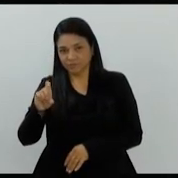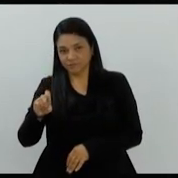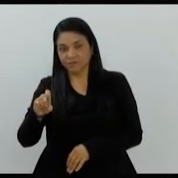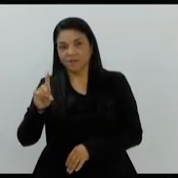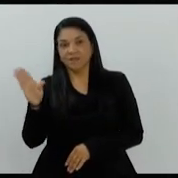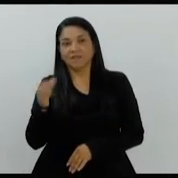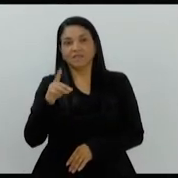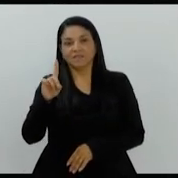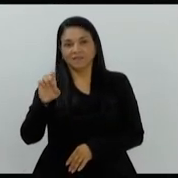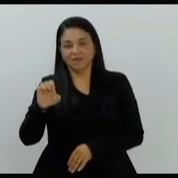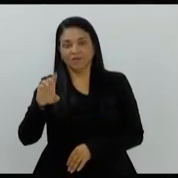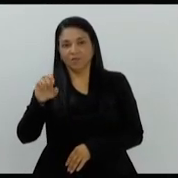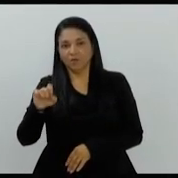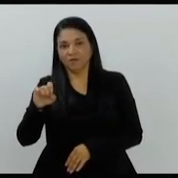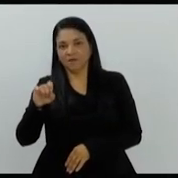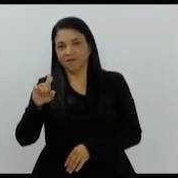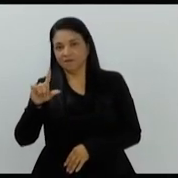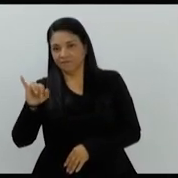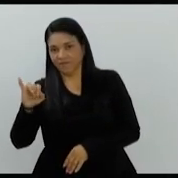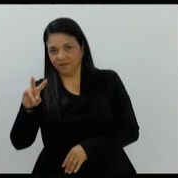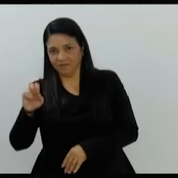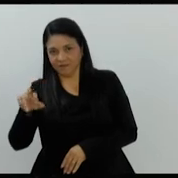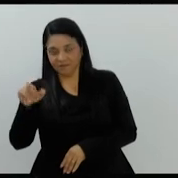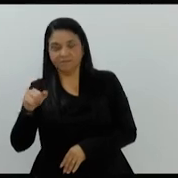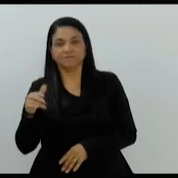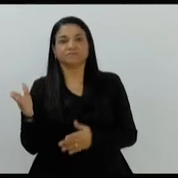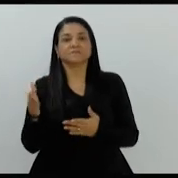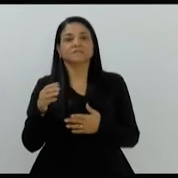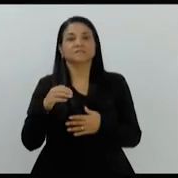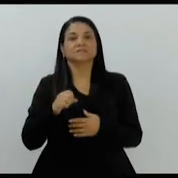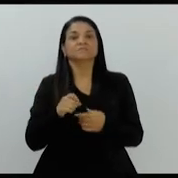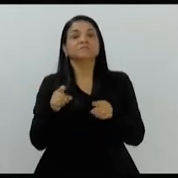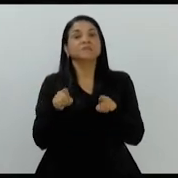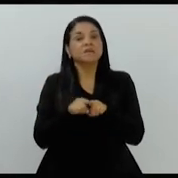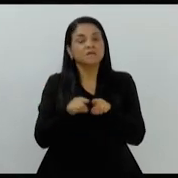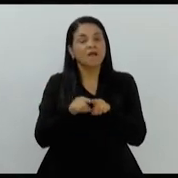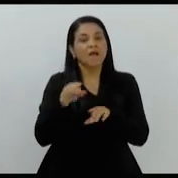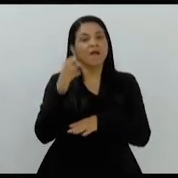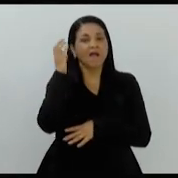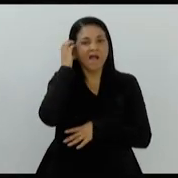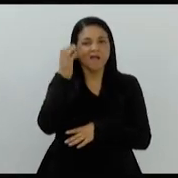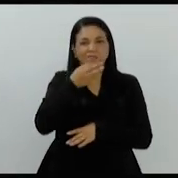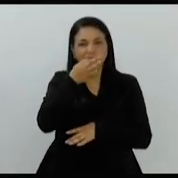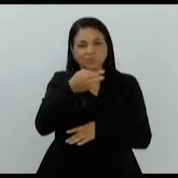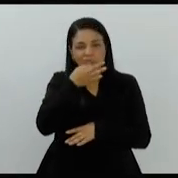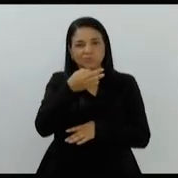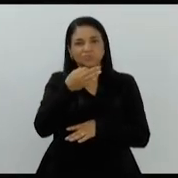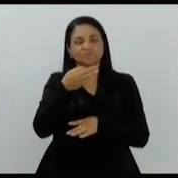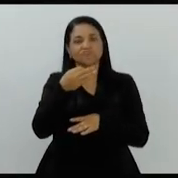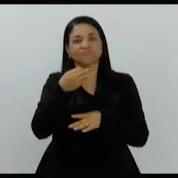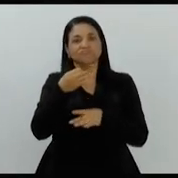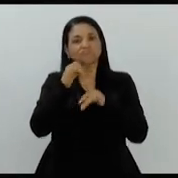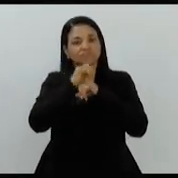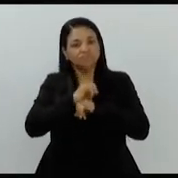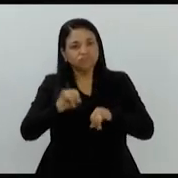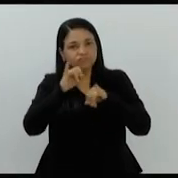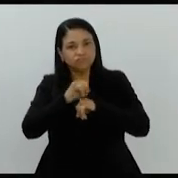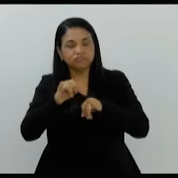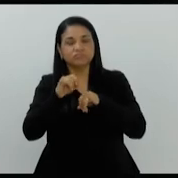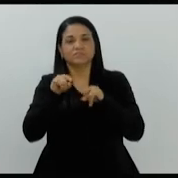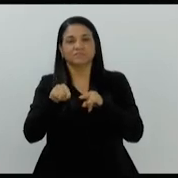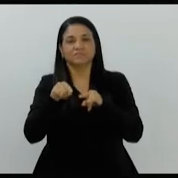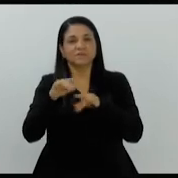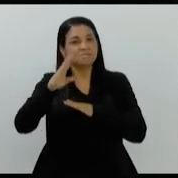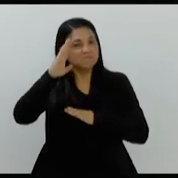Em 1997, a rádio ela reformulou o processo de transmissão e passou a ser uma